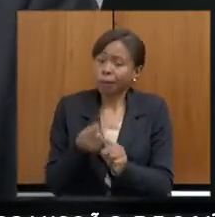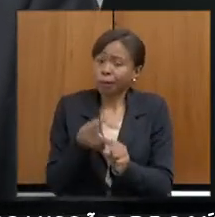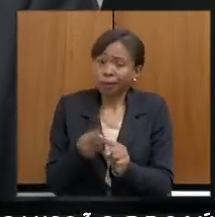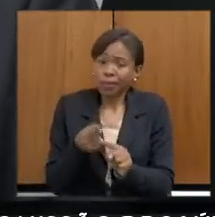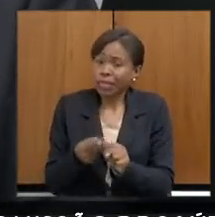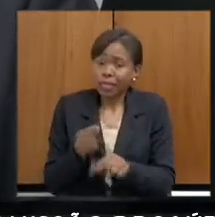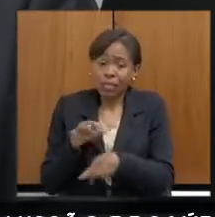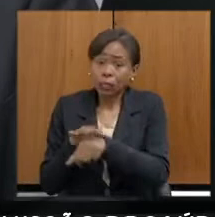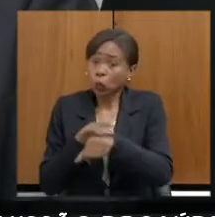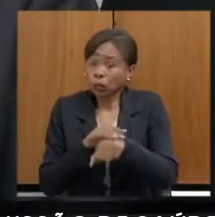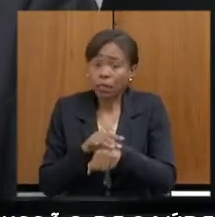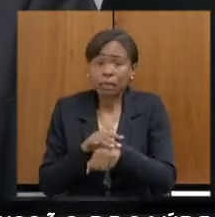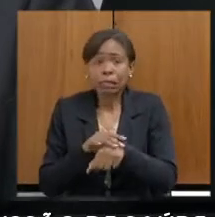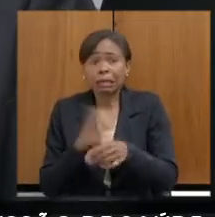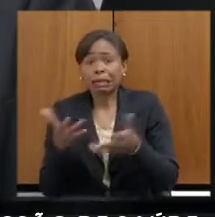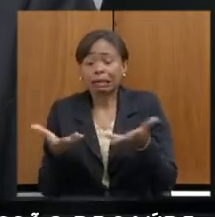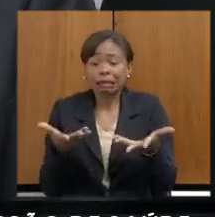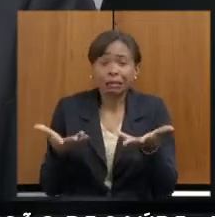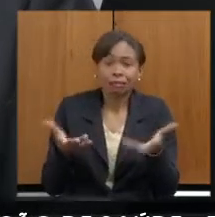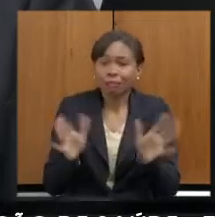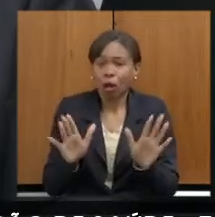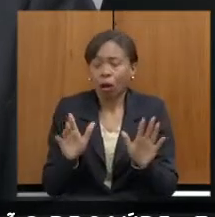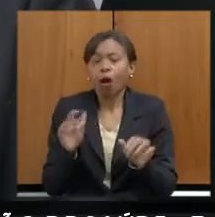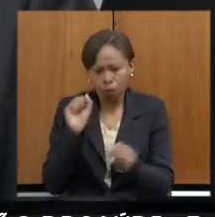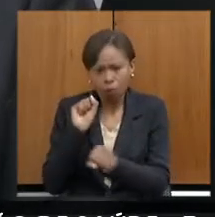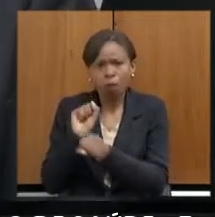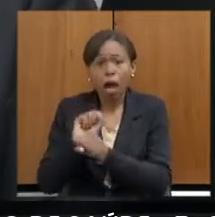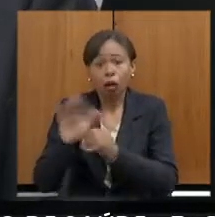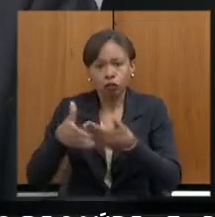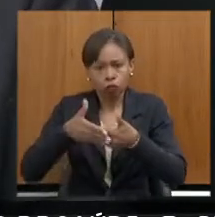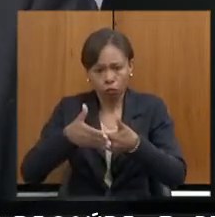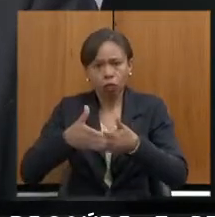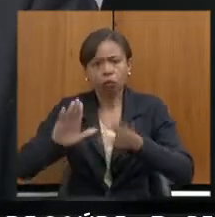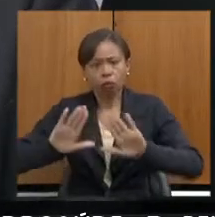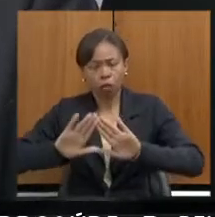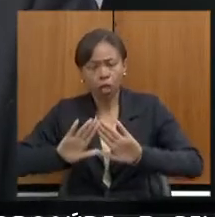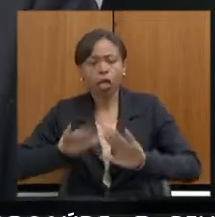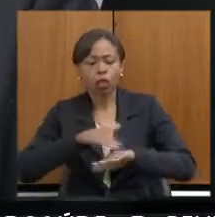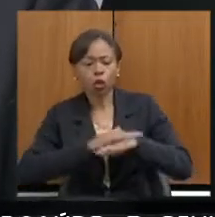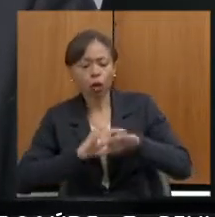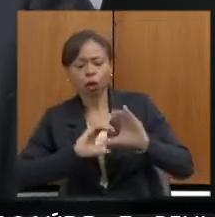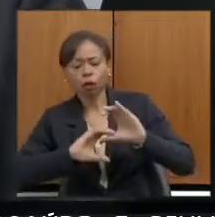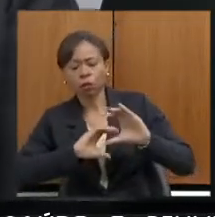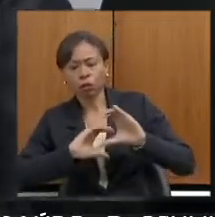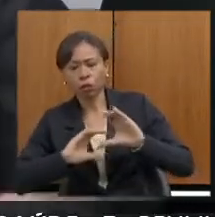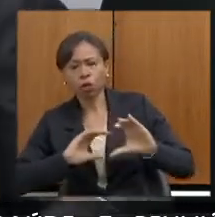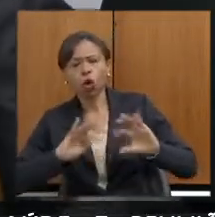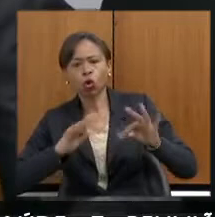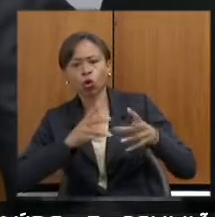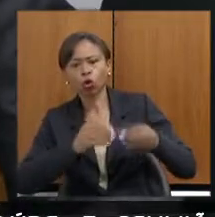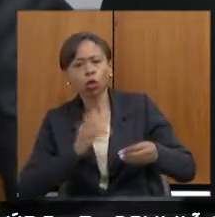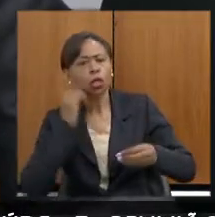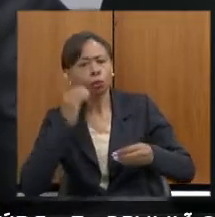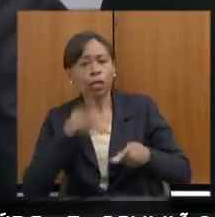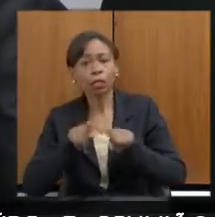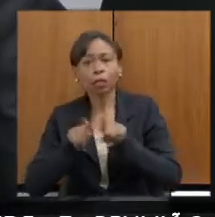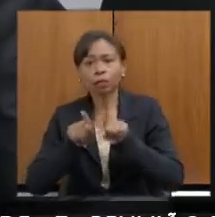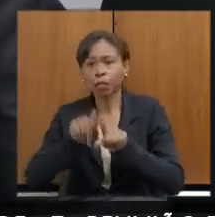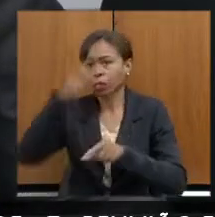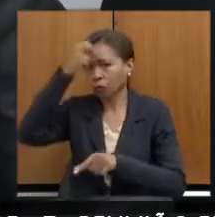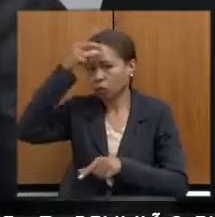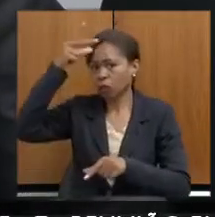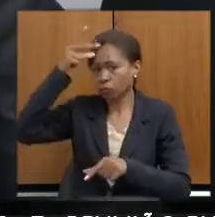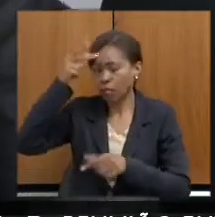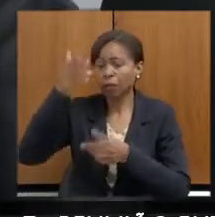assim gente encontra ela e com isso em menos de uma semana Conseguiu fechar a casa conversar com os deputados alinhar a conversa com os prefeitos para